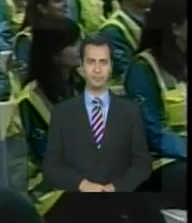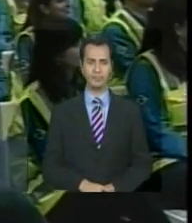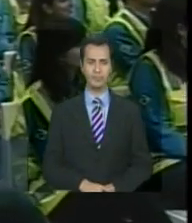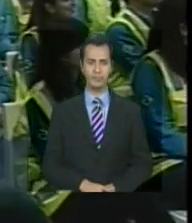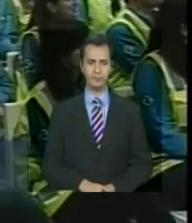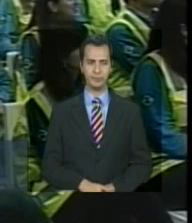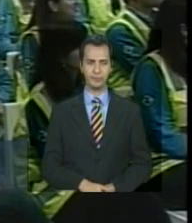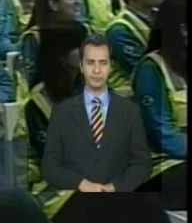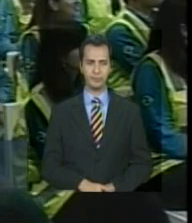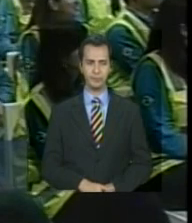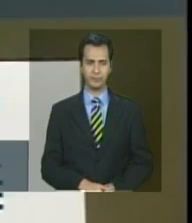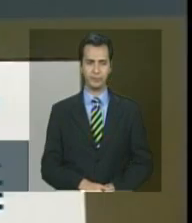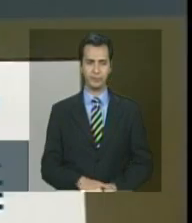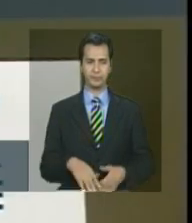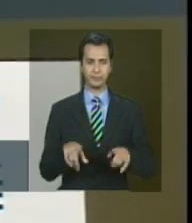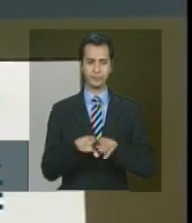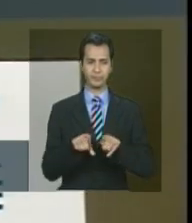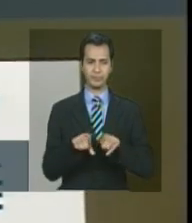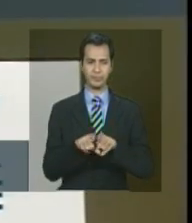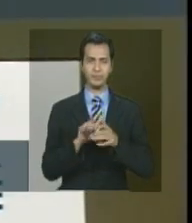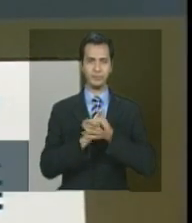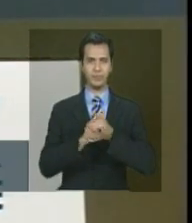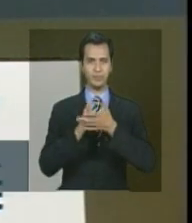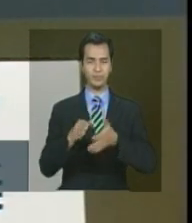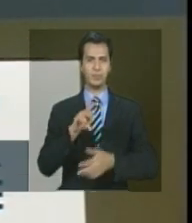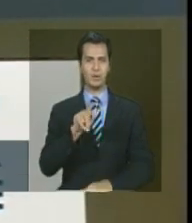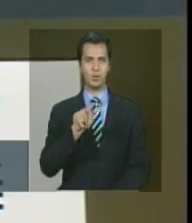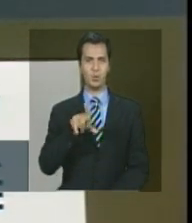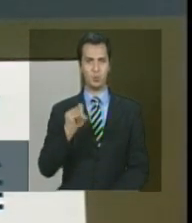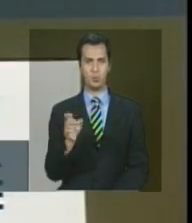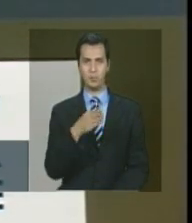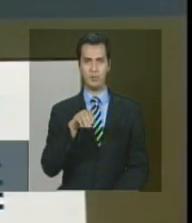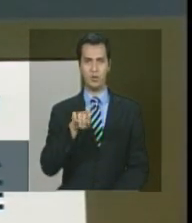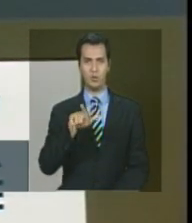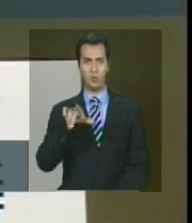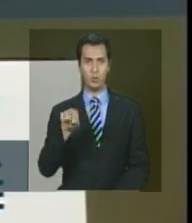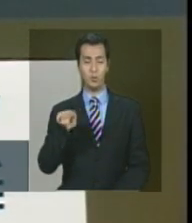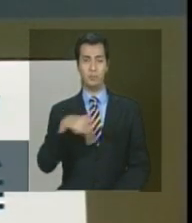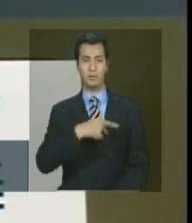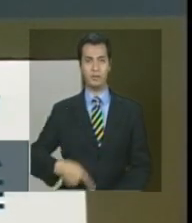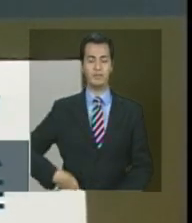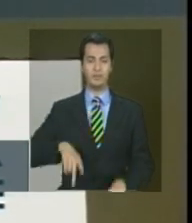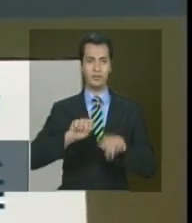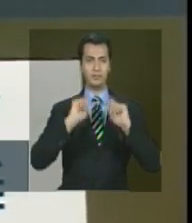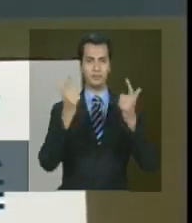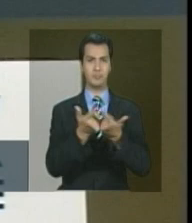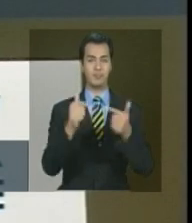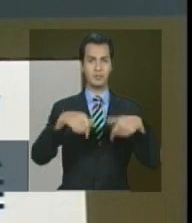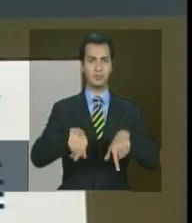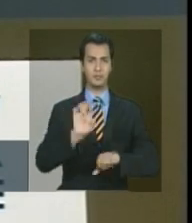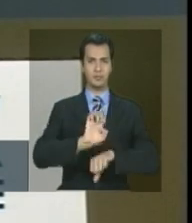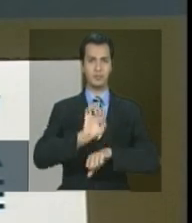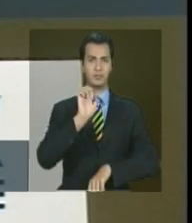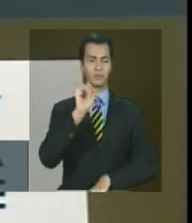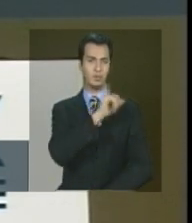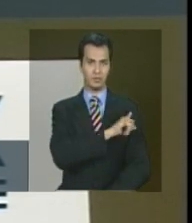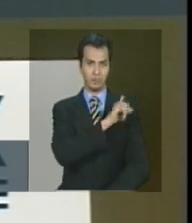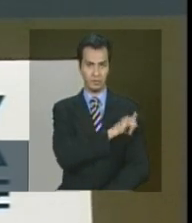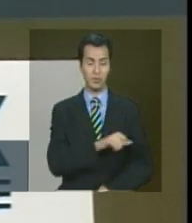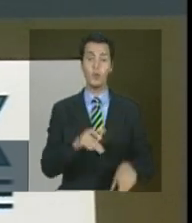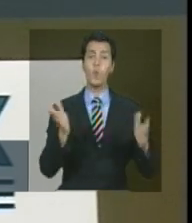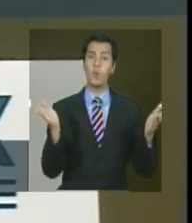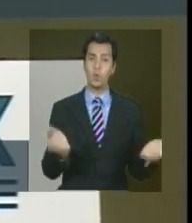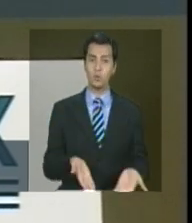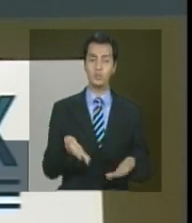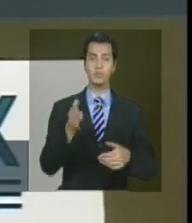Queria cumprimentar o deputado Paulo Melo, presidente da Assembleia Legislativa do Rio de Janeiro. E, por falar em Rio de Janeiro,